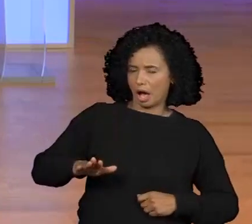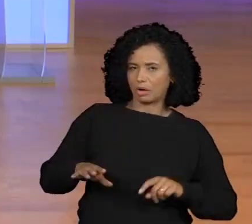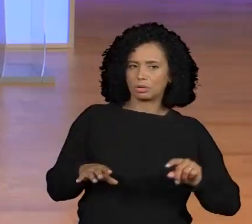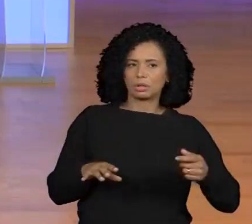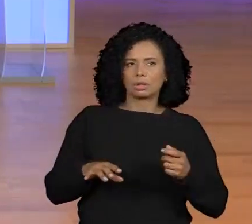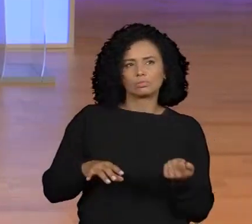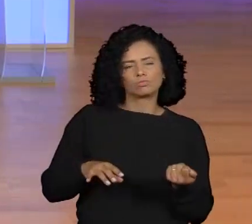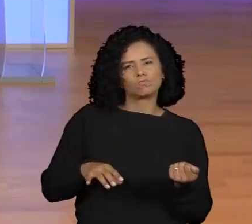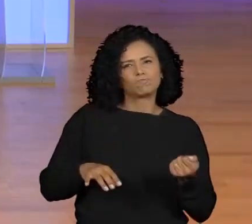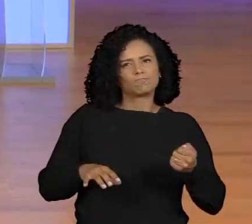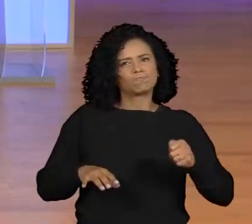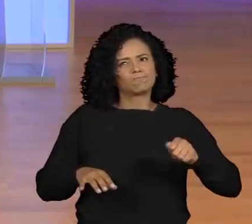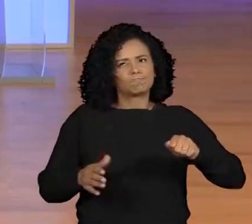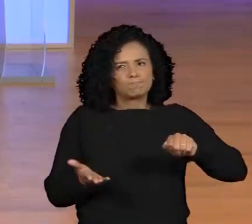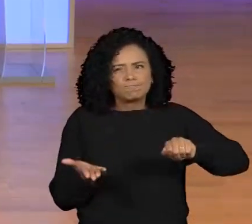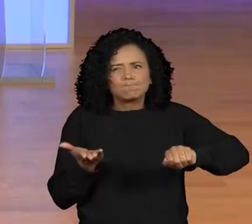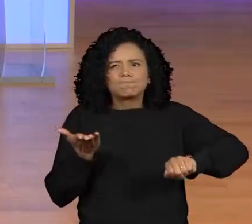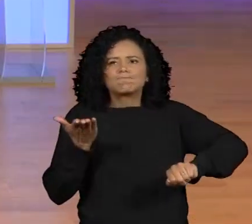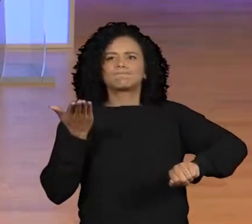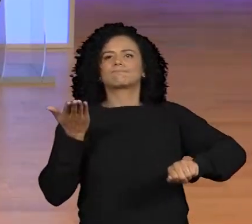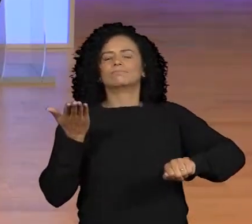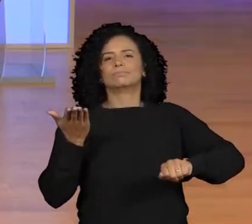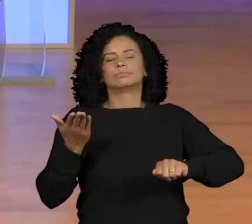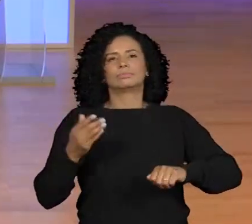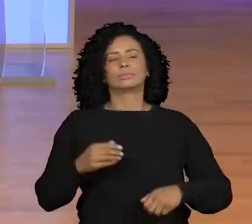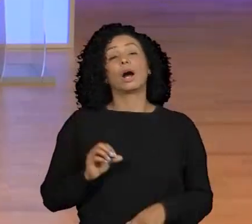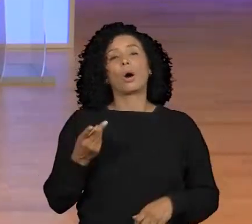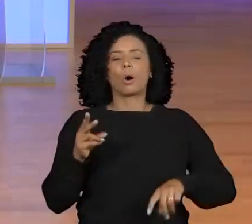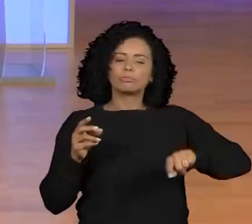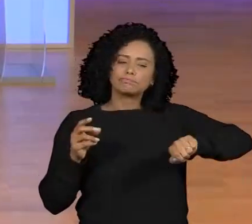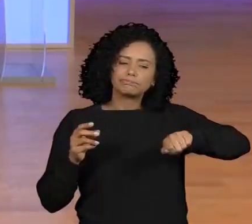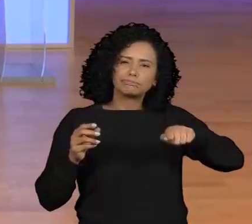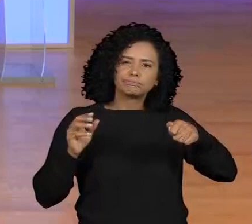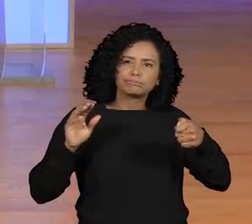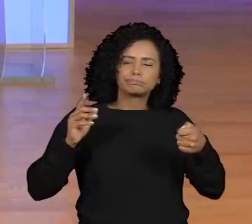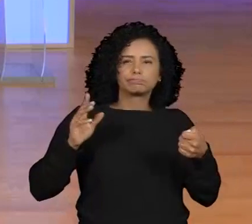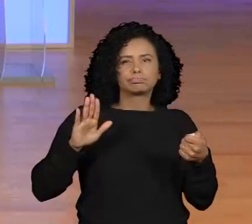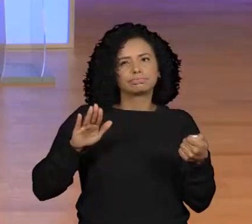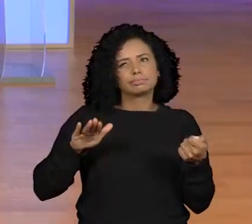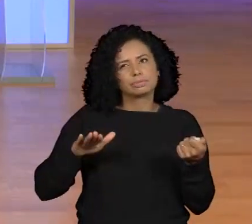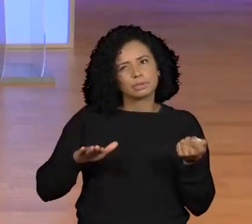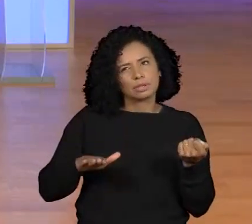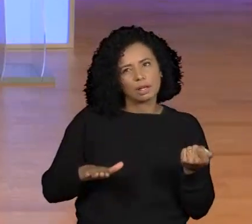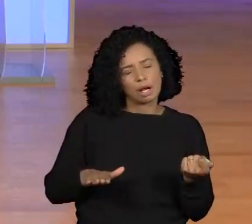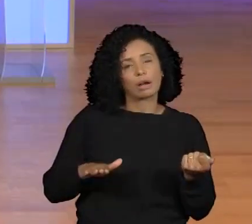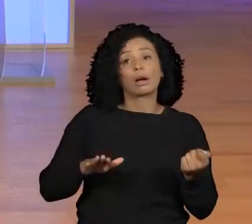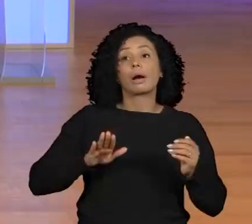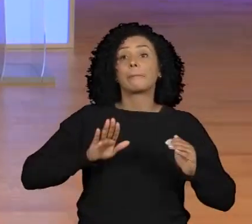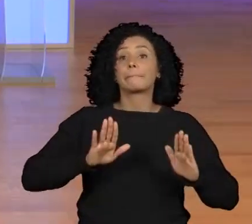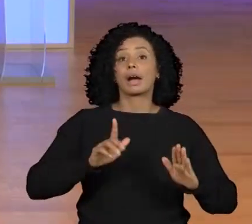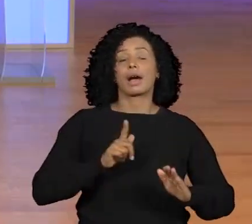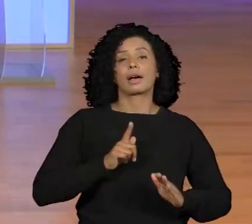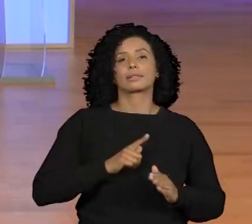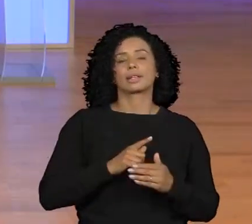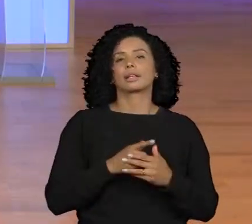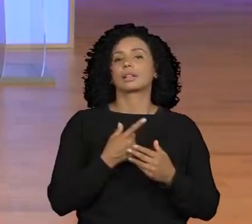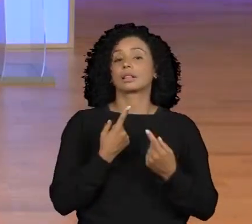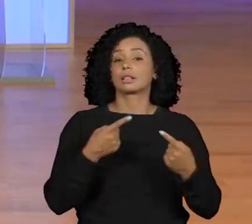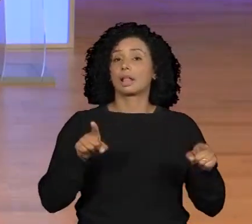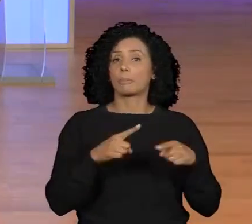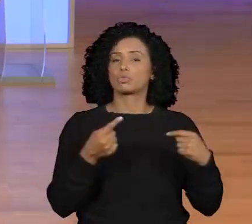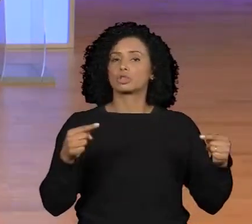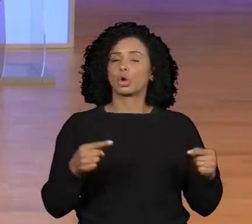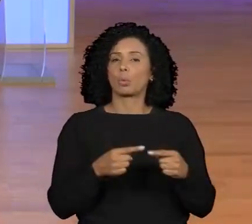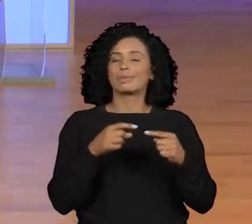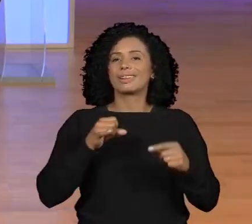alto só aqui na verdade na música A gente é outra linguagem é a intensidade então a